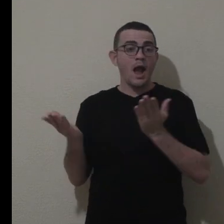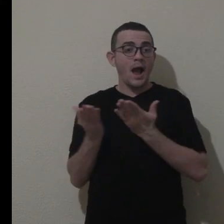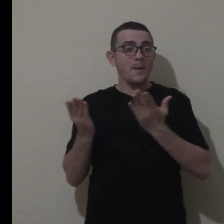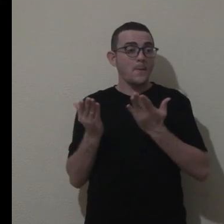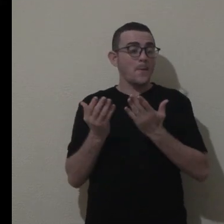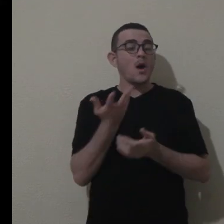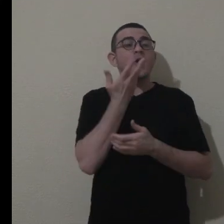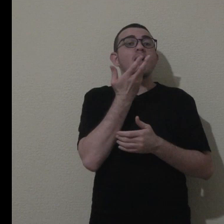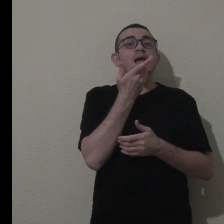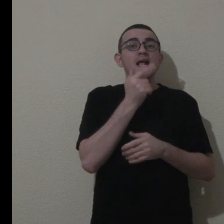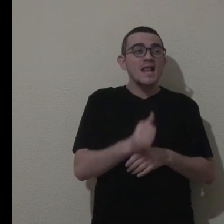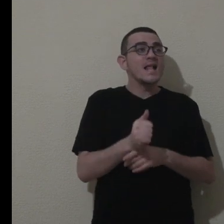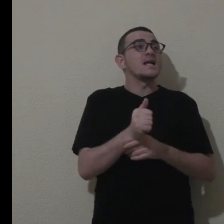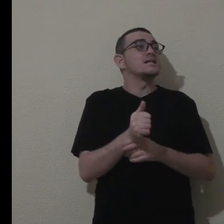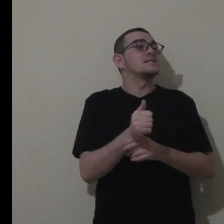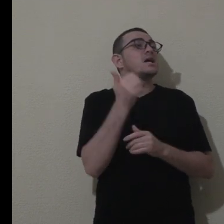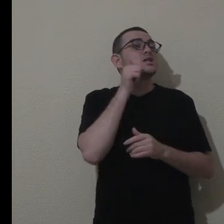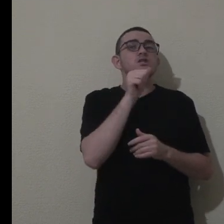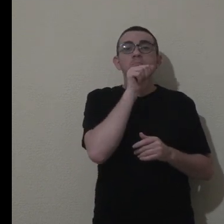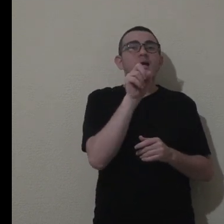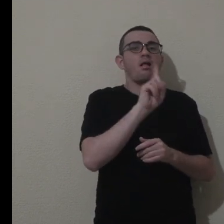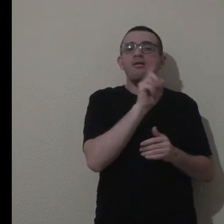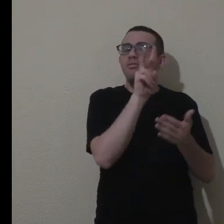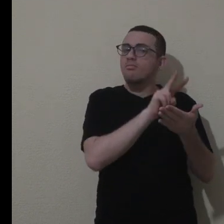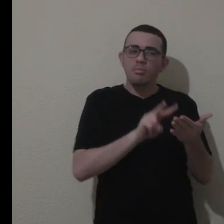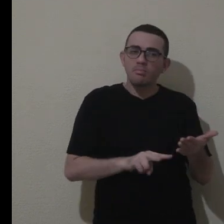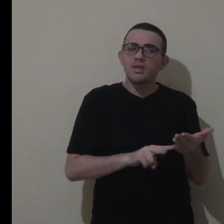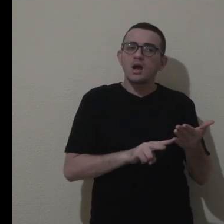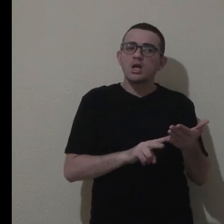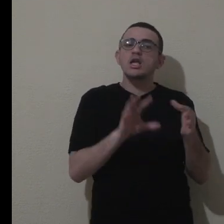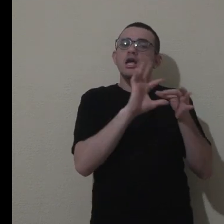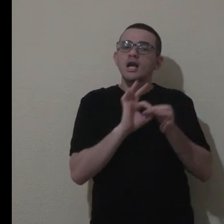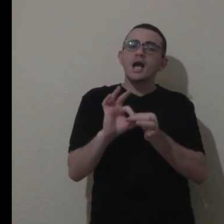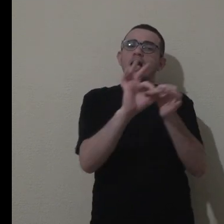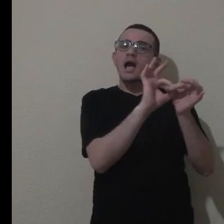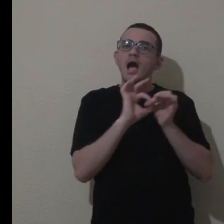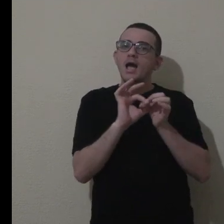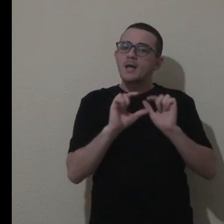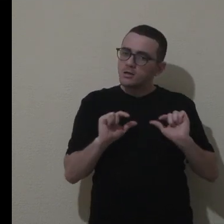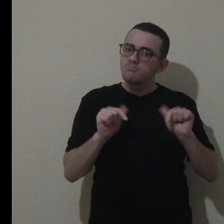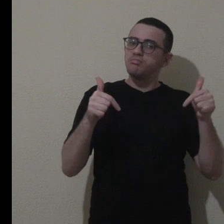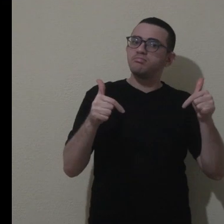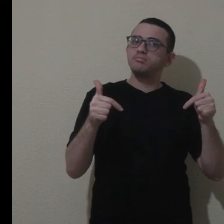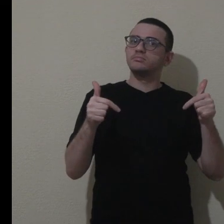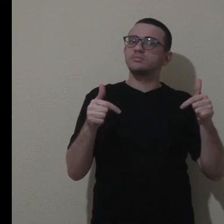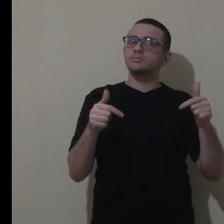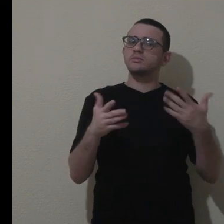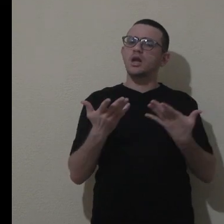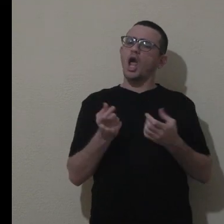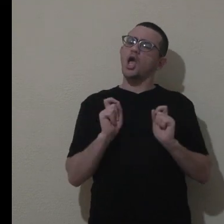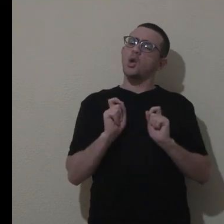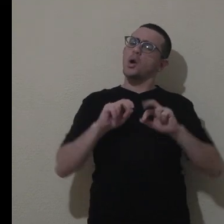contrapartida, as crianças de mães que não liam tinham as redes mais ativas. E